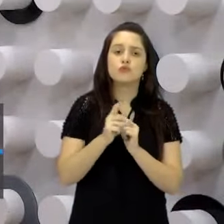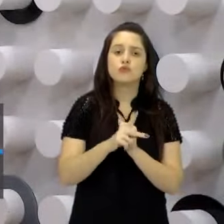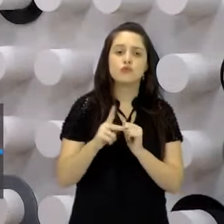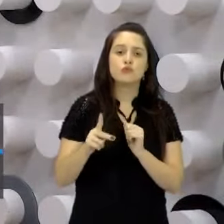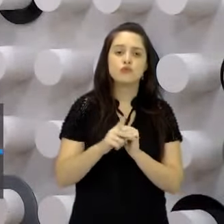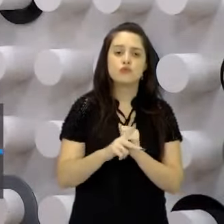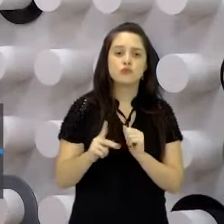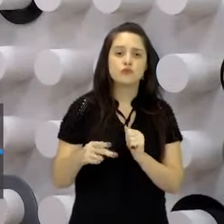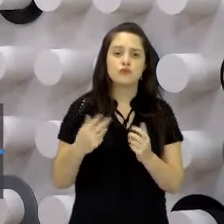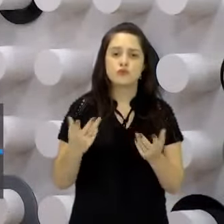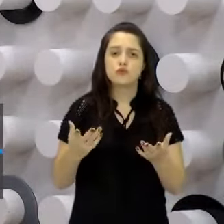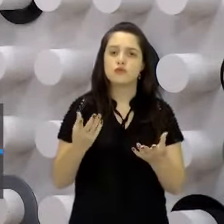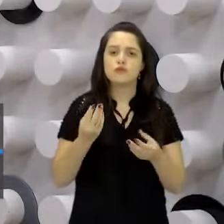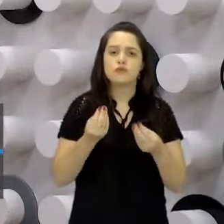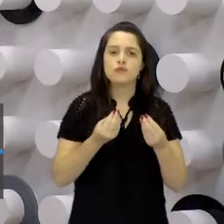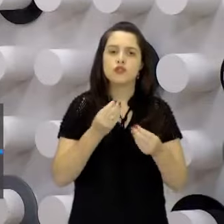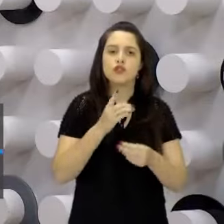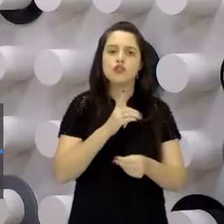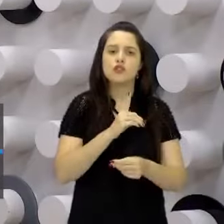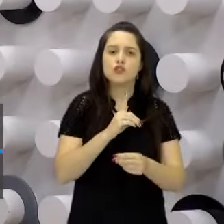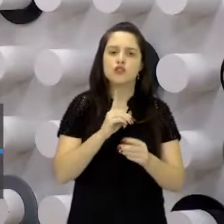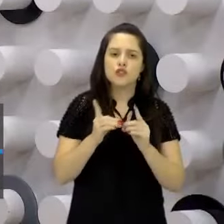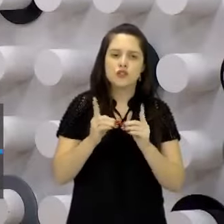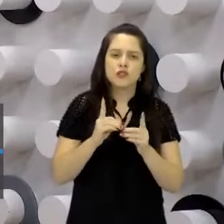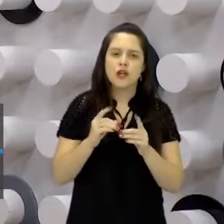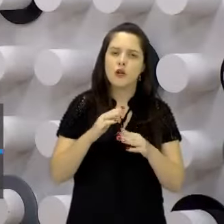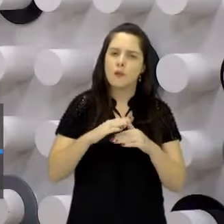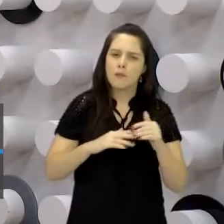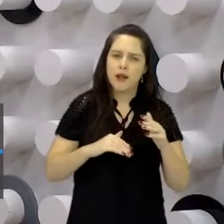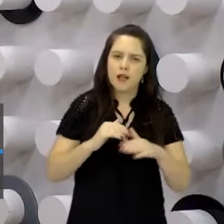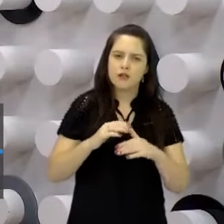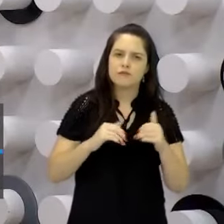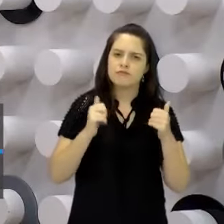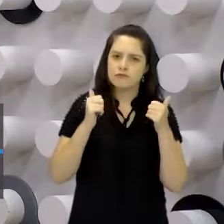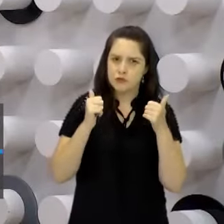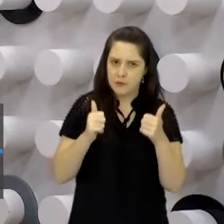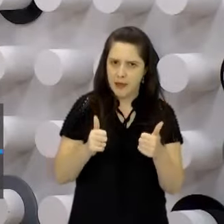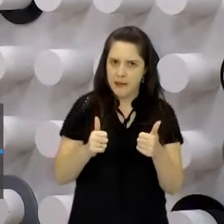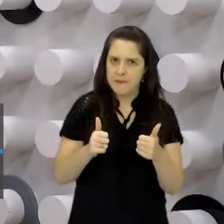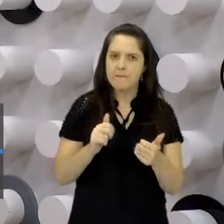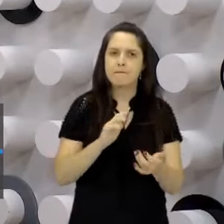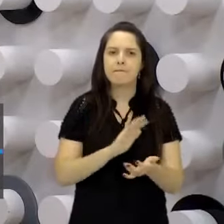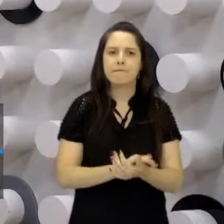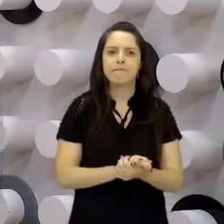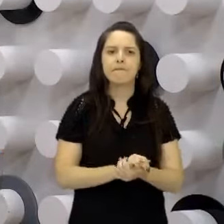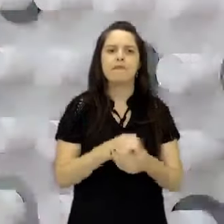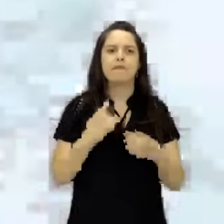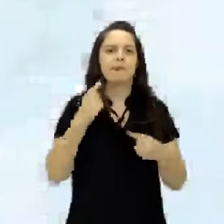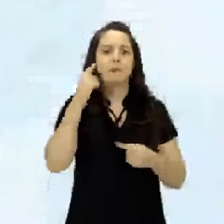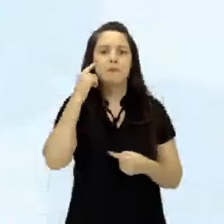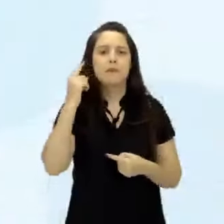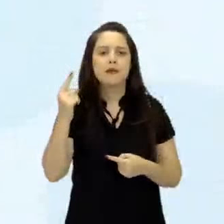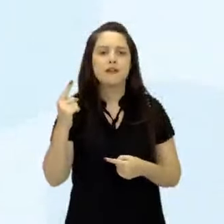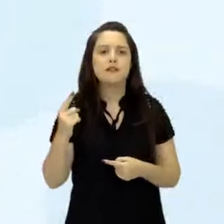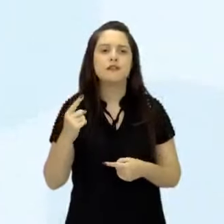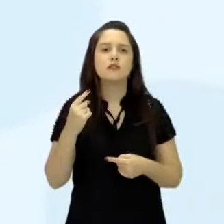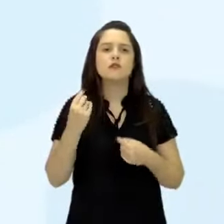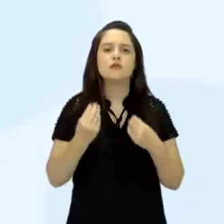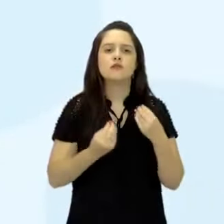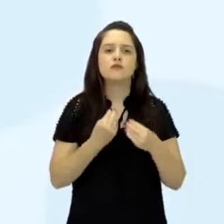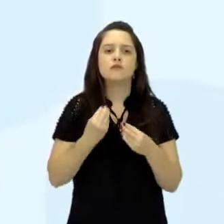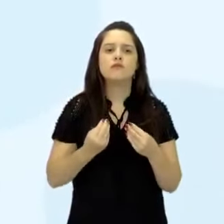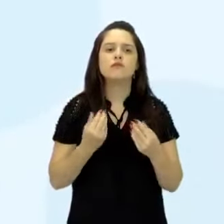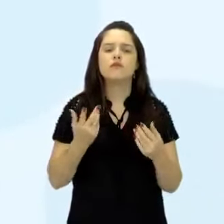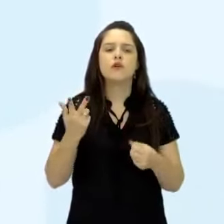caderno de prática e o seu diário de práticas e vivências. Tudo bem, pessoal? Então, pensando nisso, nós temos um livro que dá